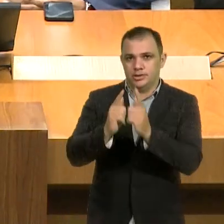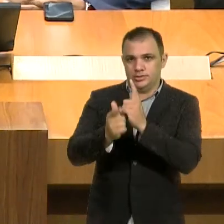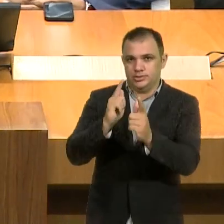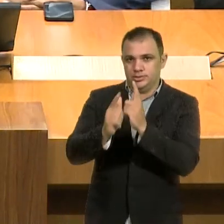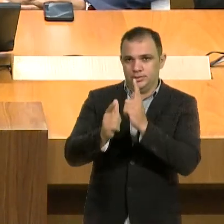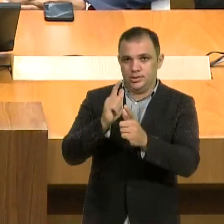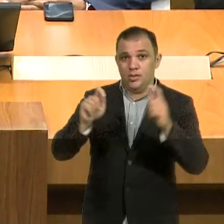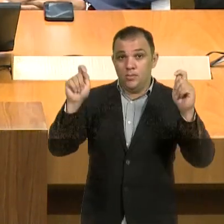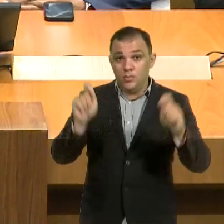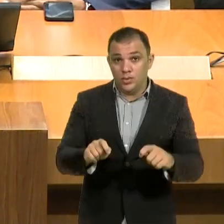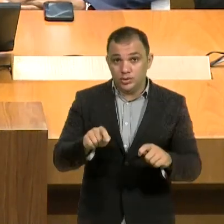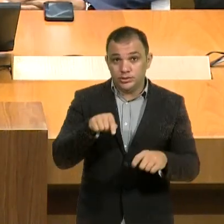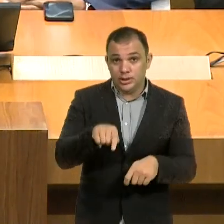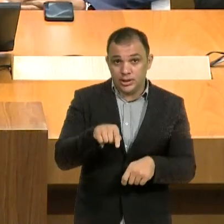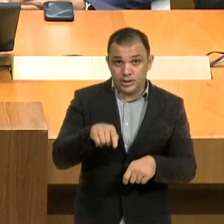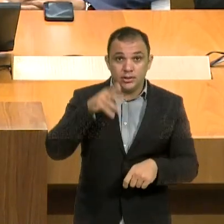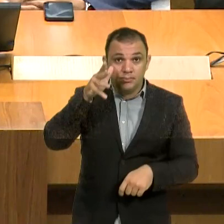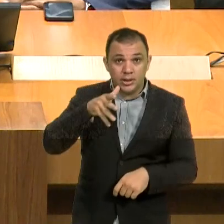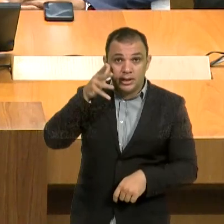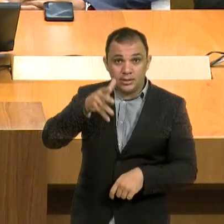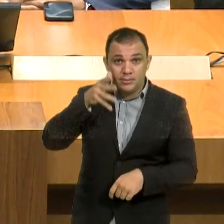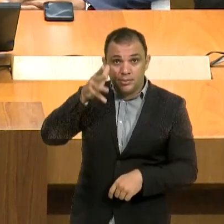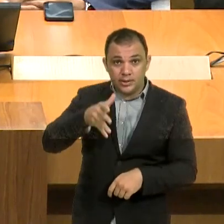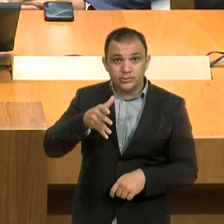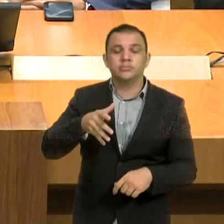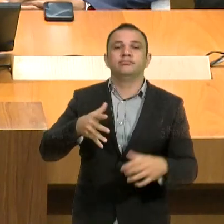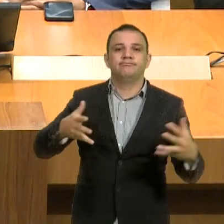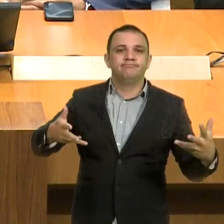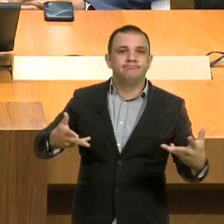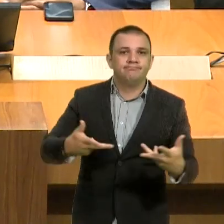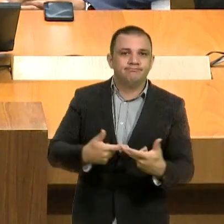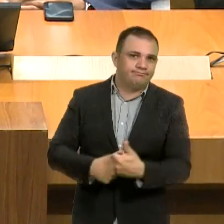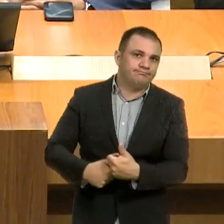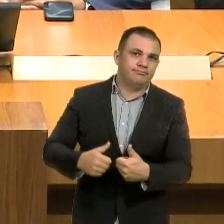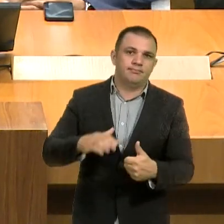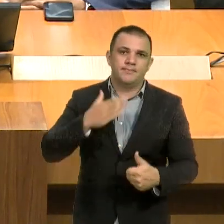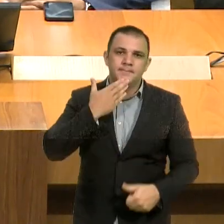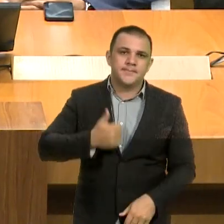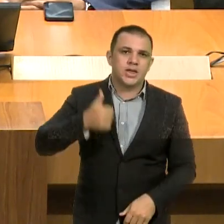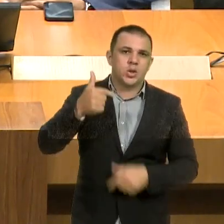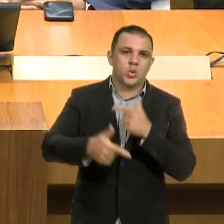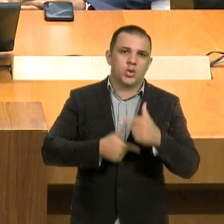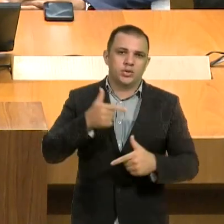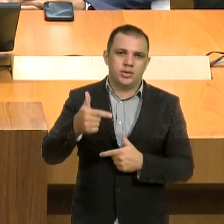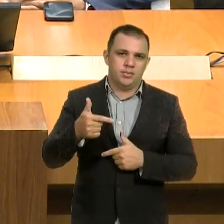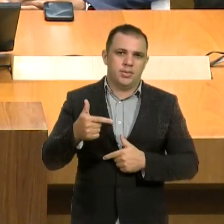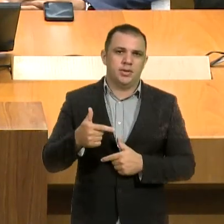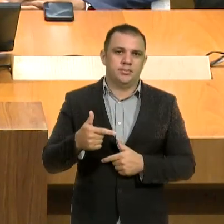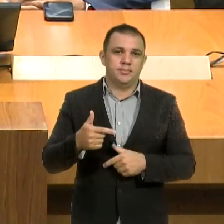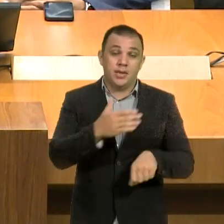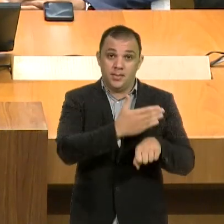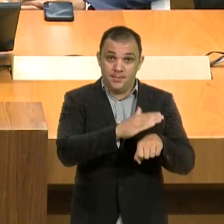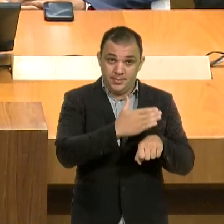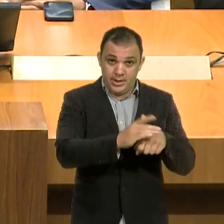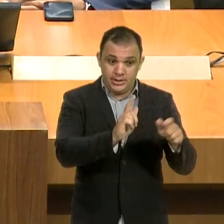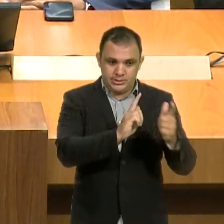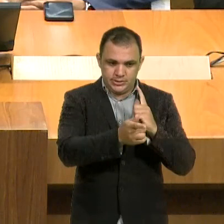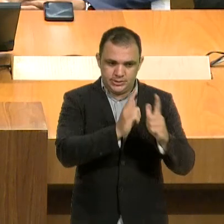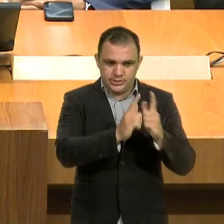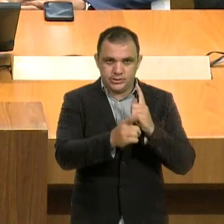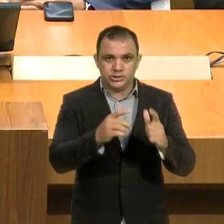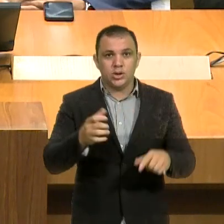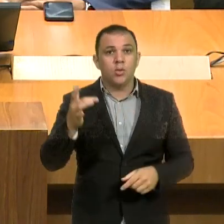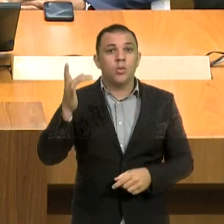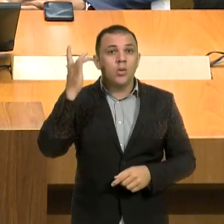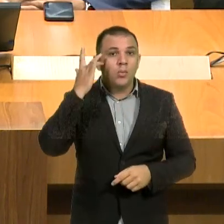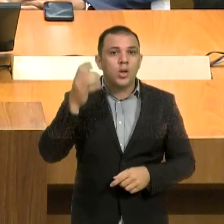o parlamento ainda mais eficiente, com práticas modernas de gestão, com capacitação para